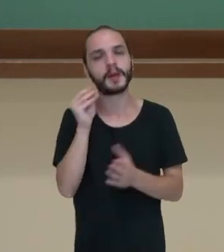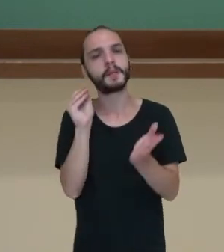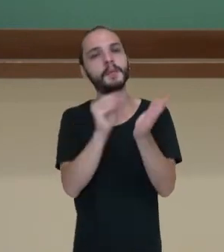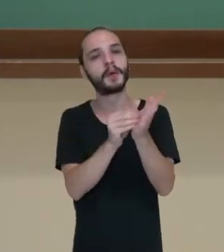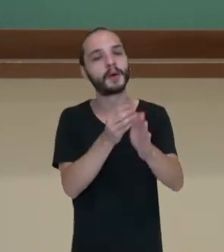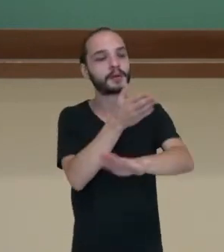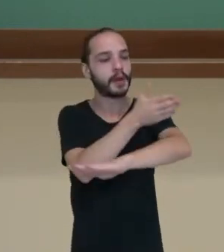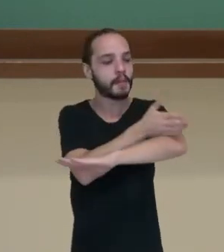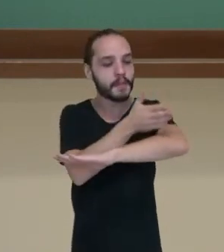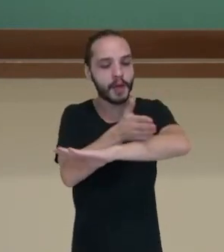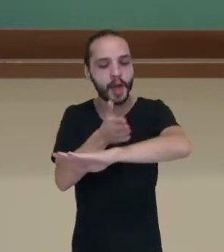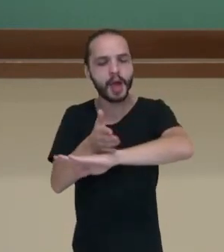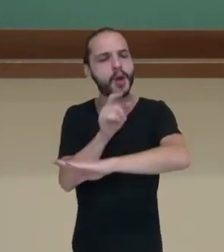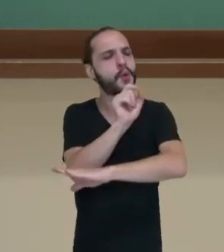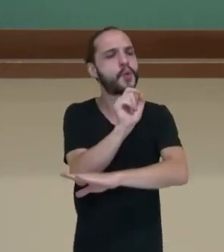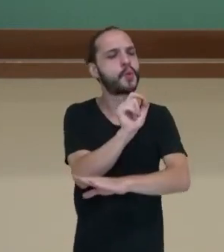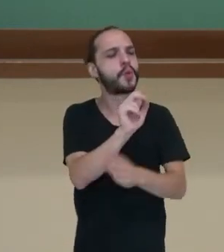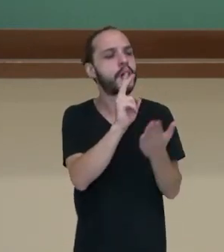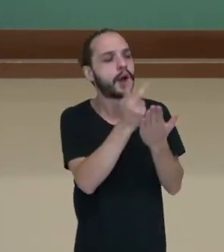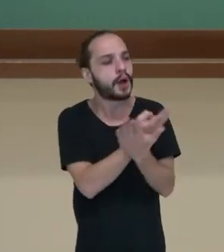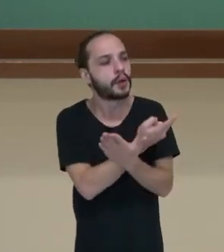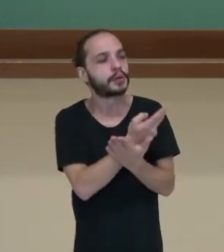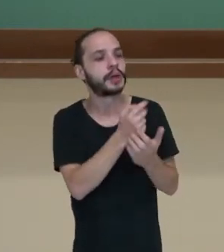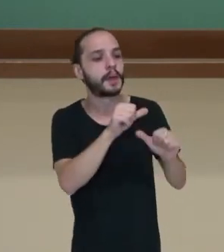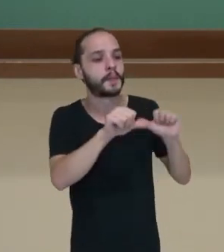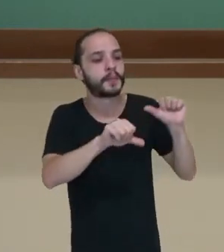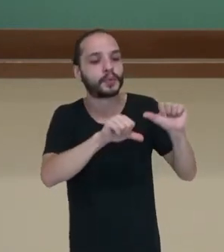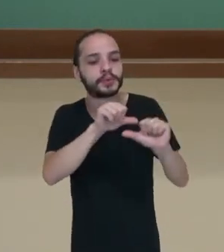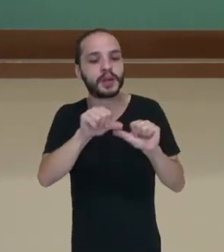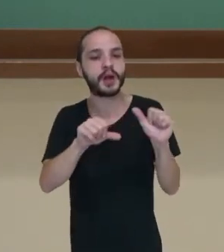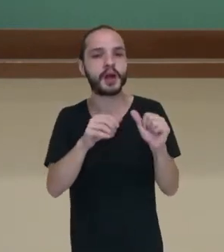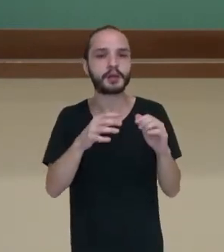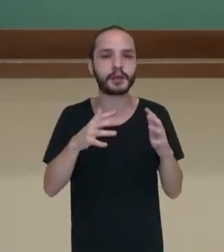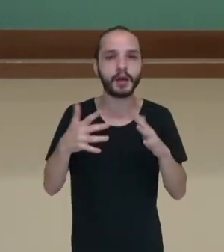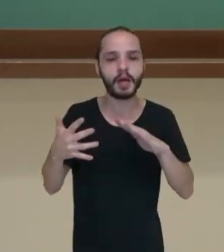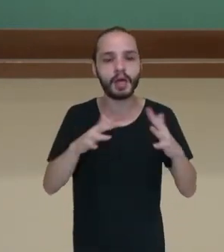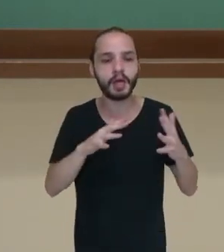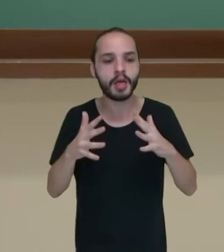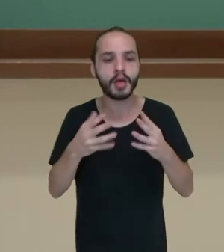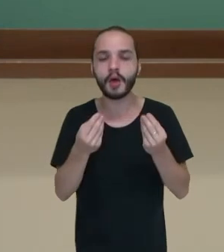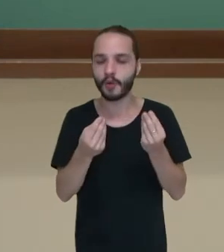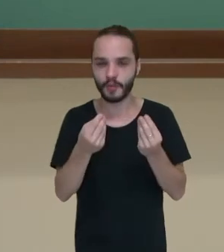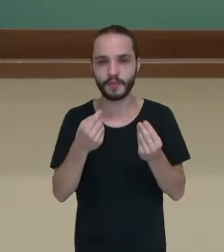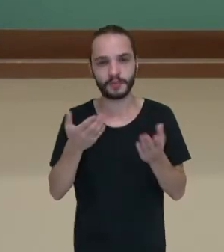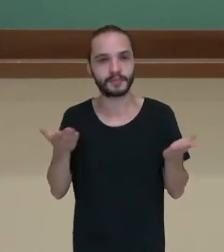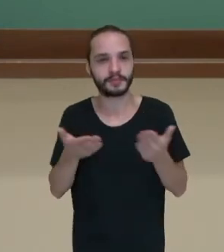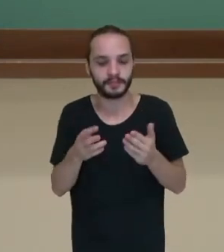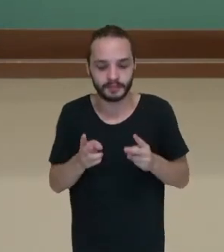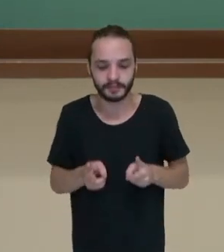períodos, o que estava acontecendo, né? As mudanças, os conflitos. Vamos seguir então.